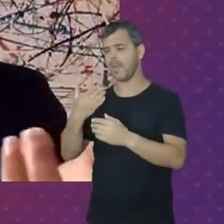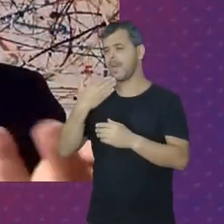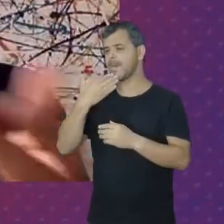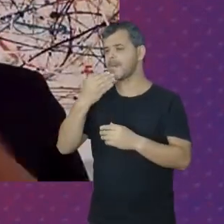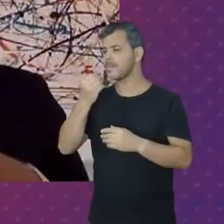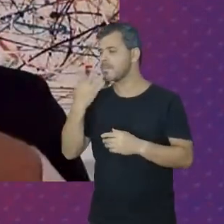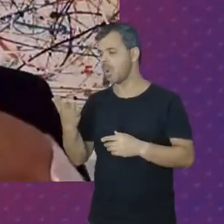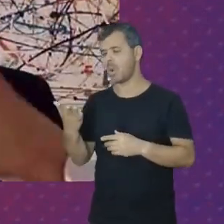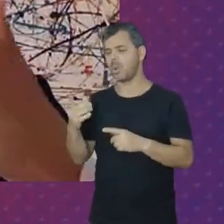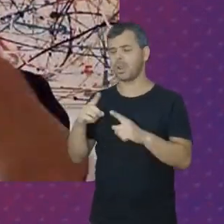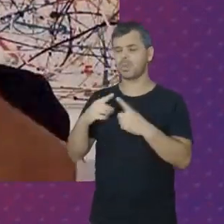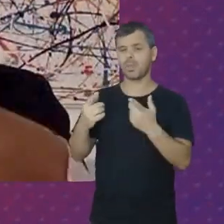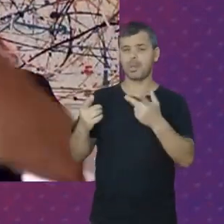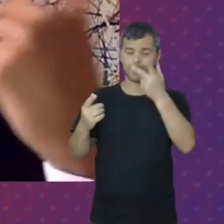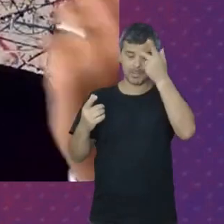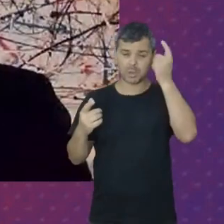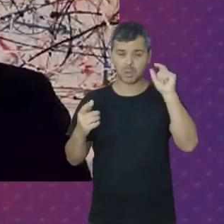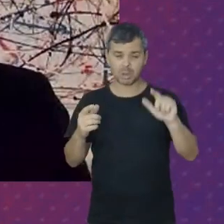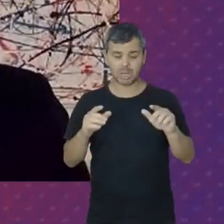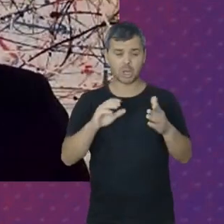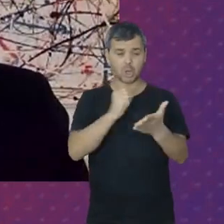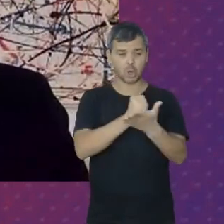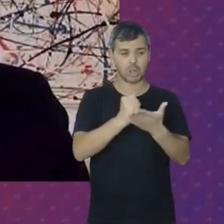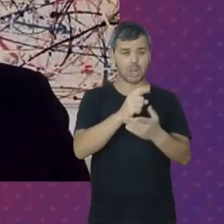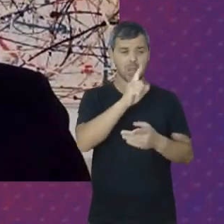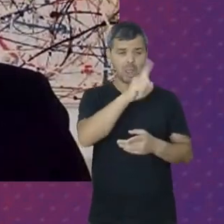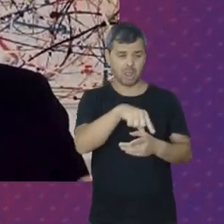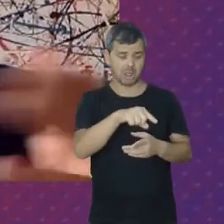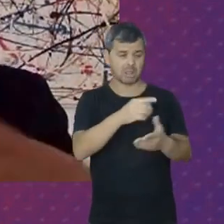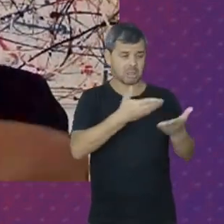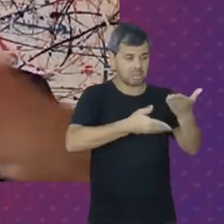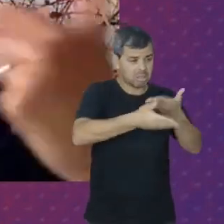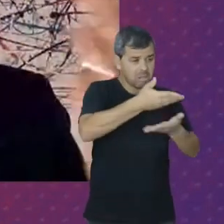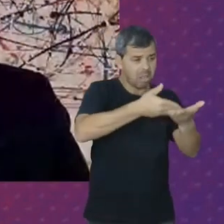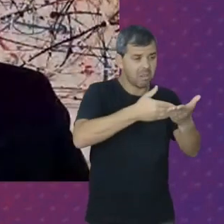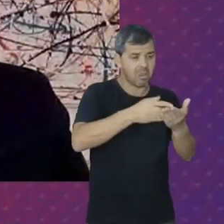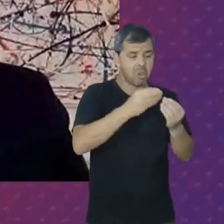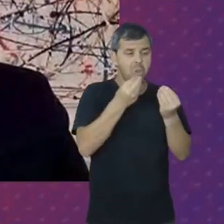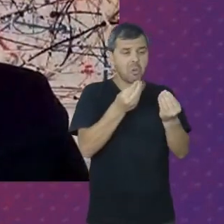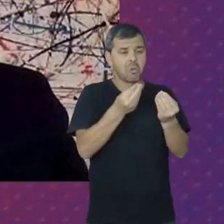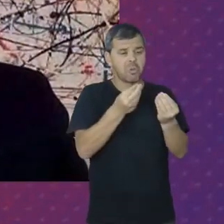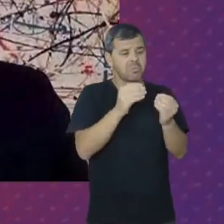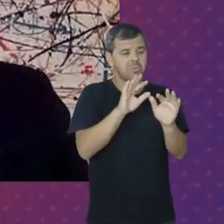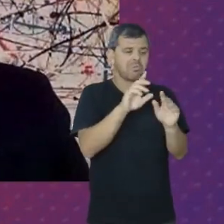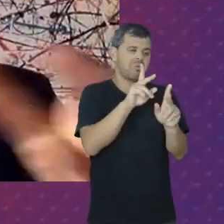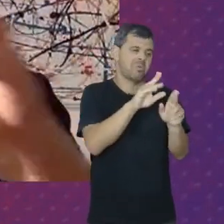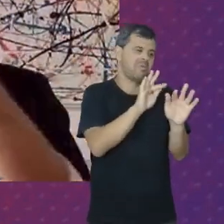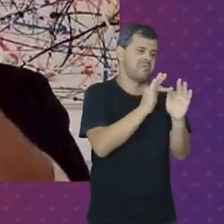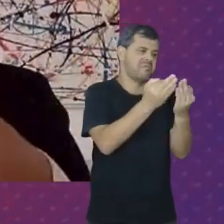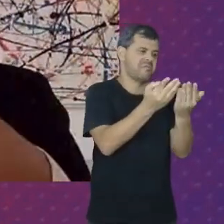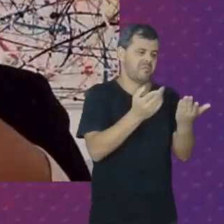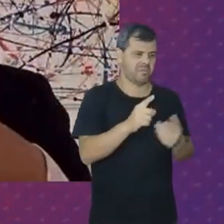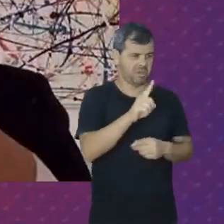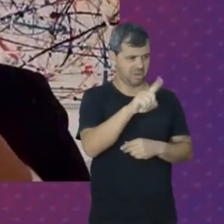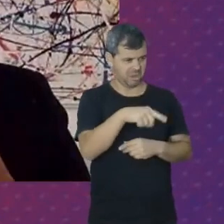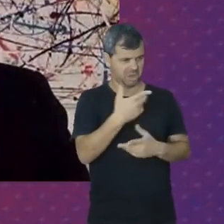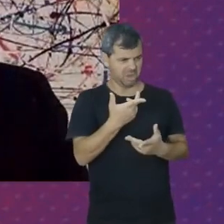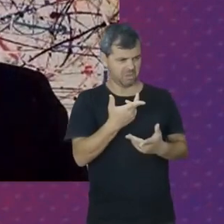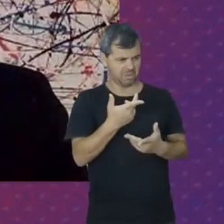benevolente, de que o empregador trata a trabalhadora doméstica como se fosse da família, né? É